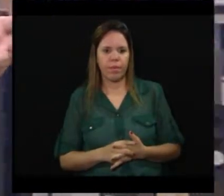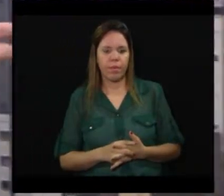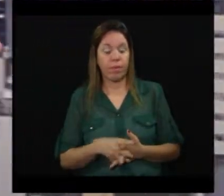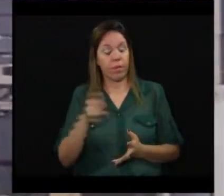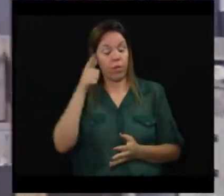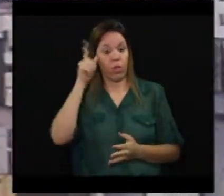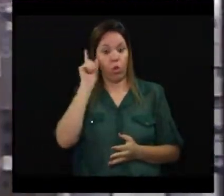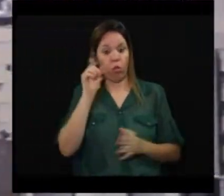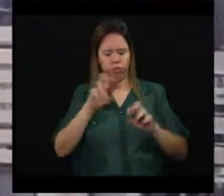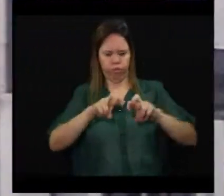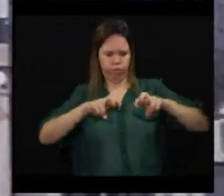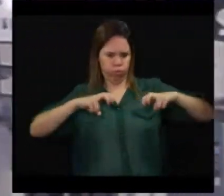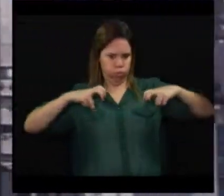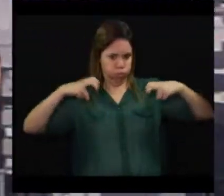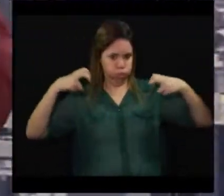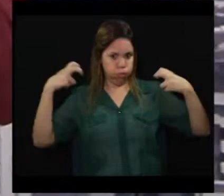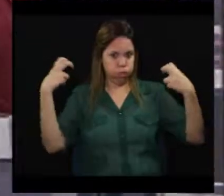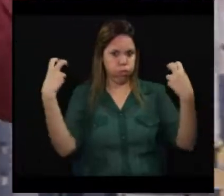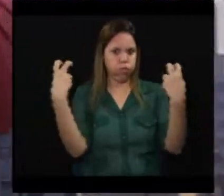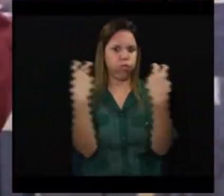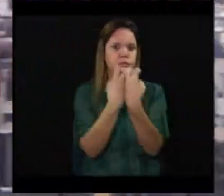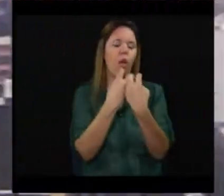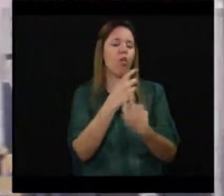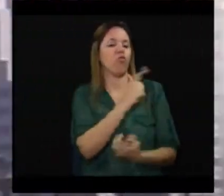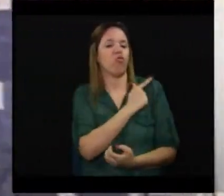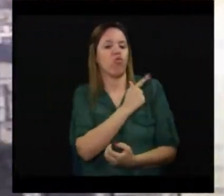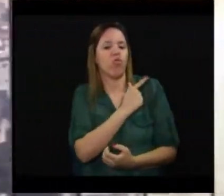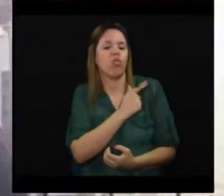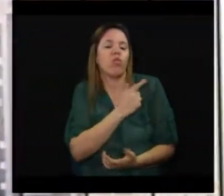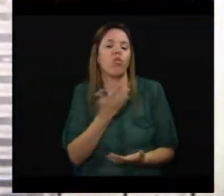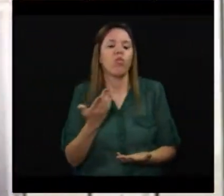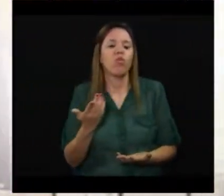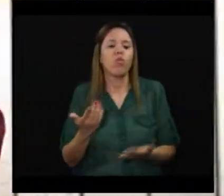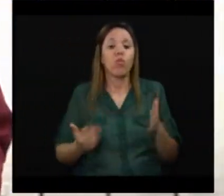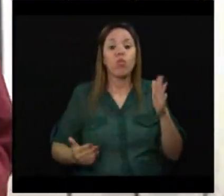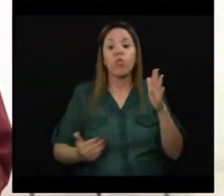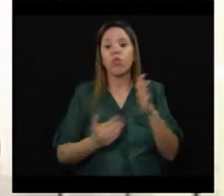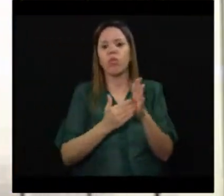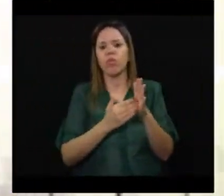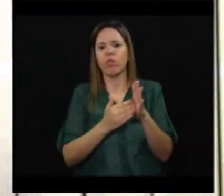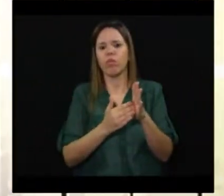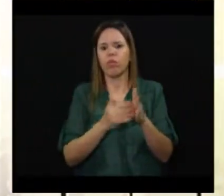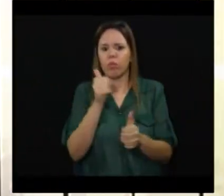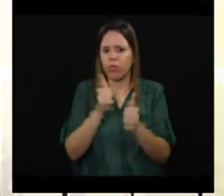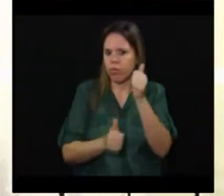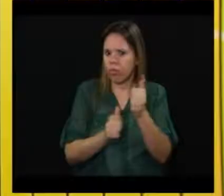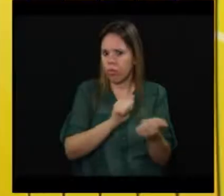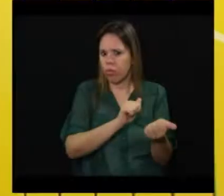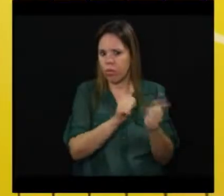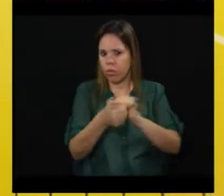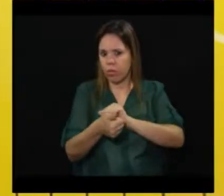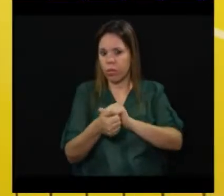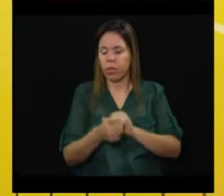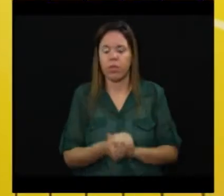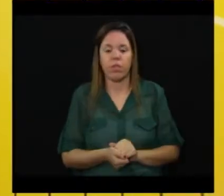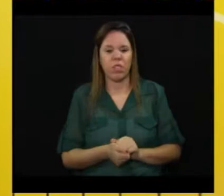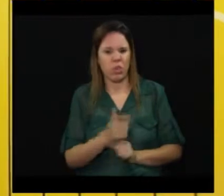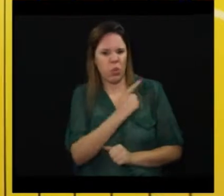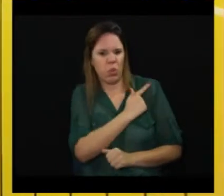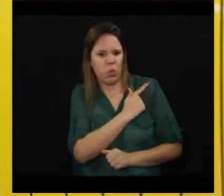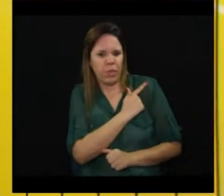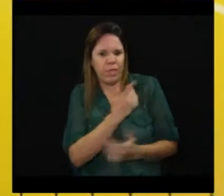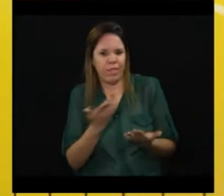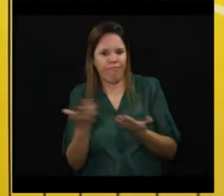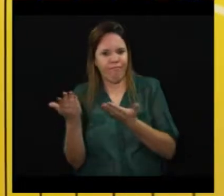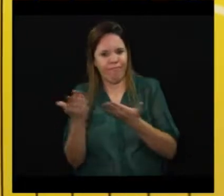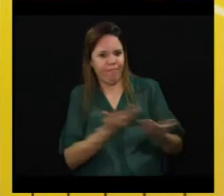Ontem, no estádio Brinco de Ouro, na última partida antes da parada para a Copa América, o Guarani recebeu